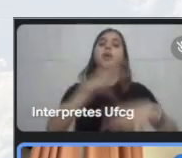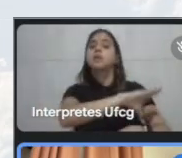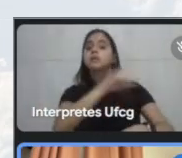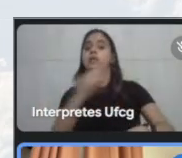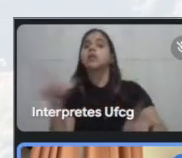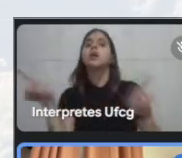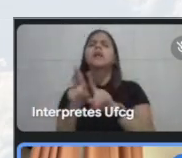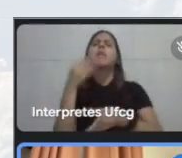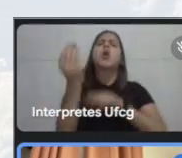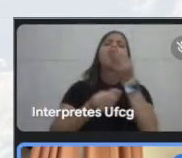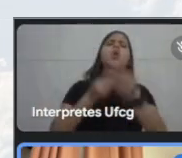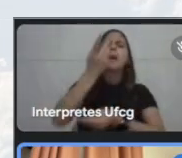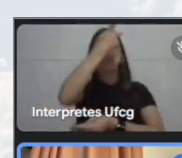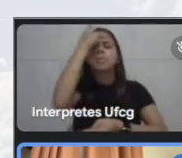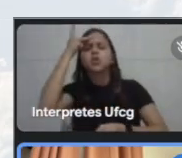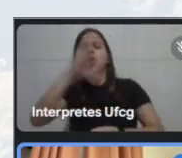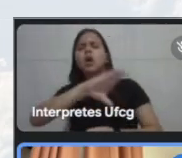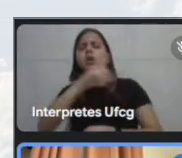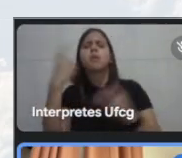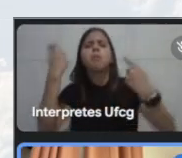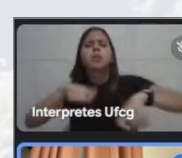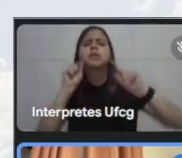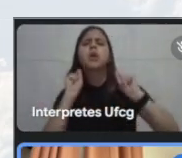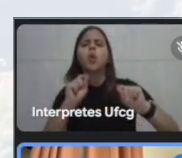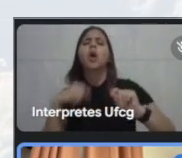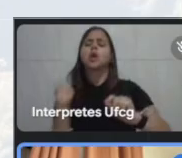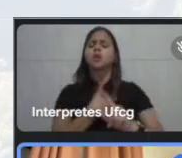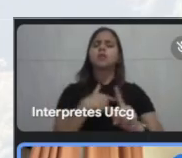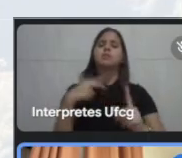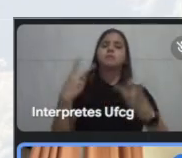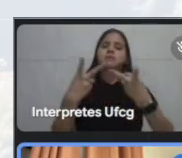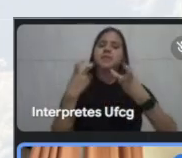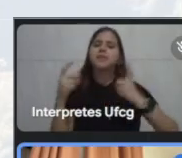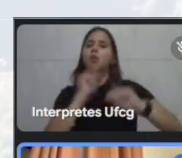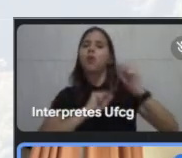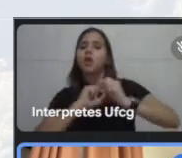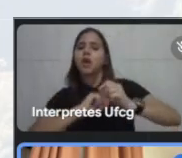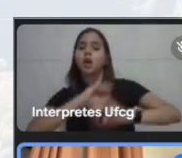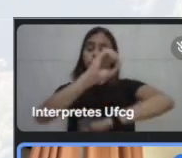nesse tempo. Então, basicamente, a gente pode ver um crescimento bem proporcional entre